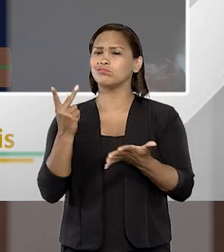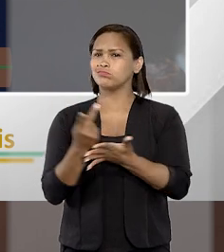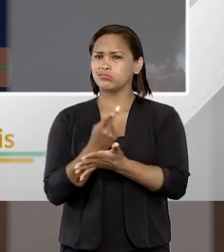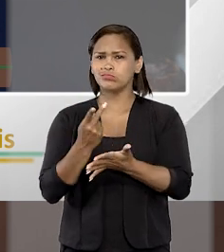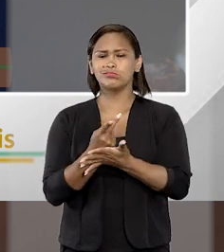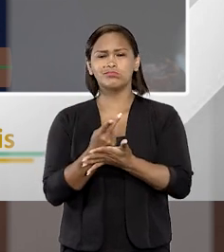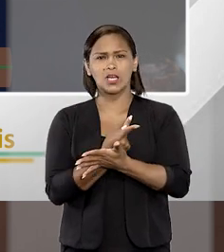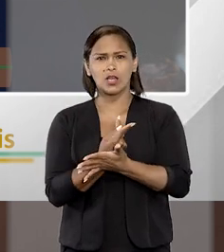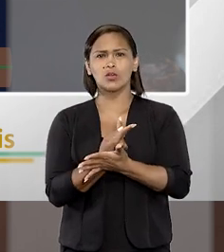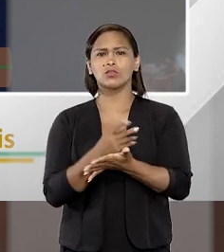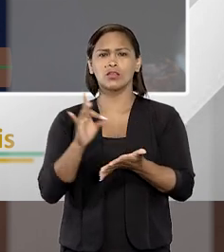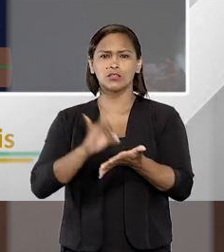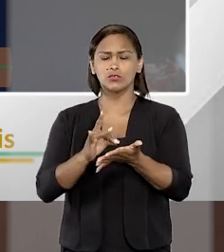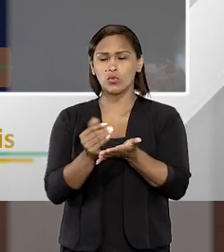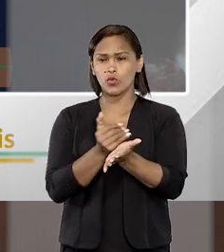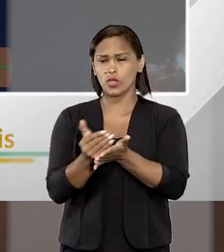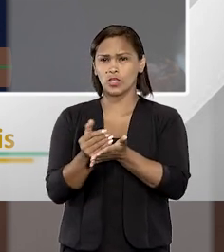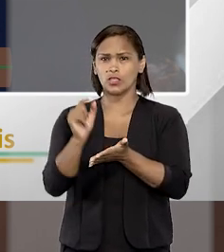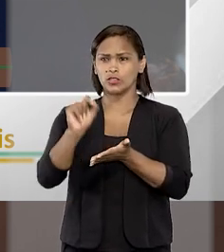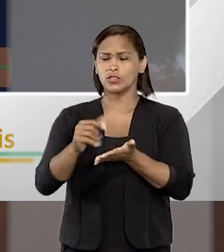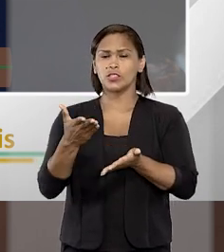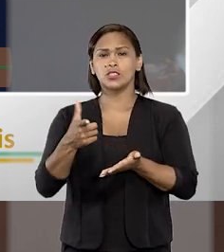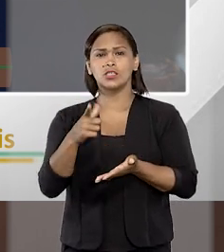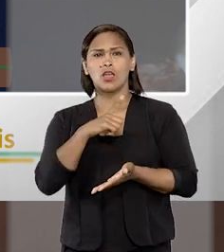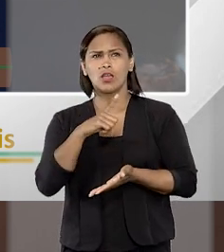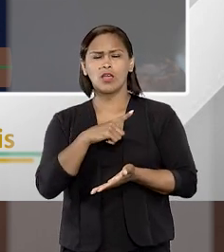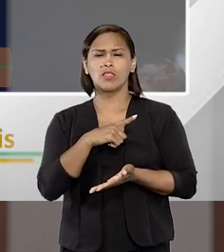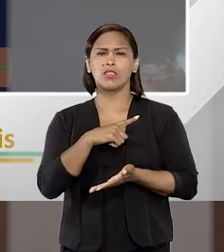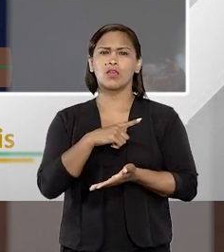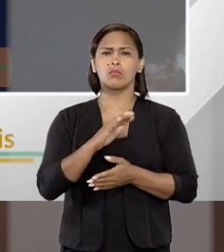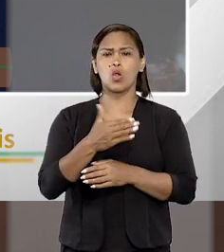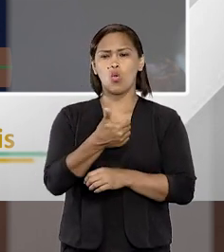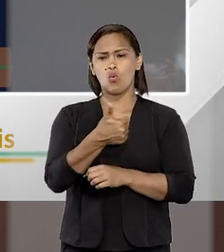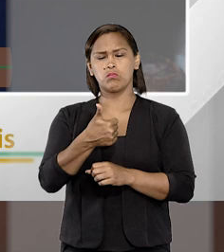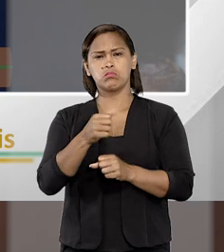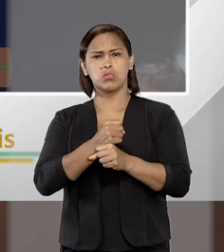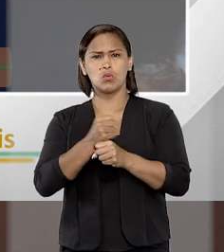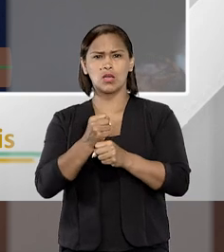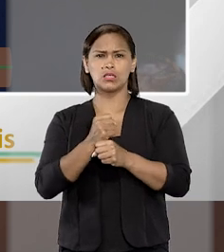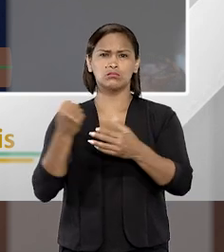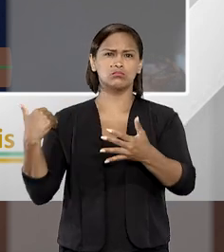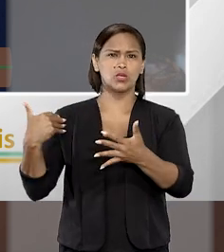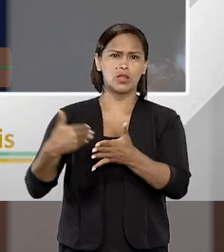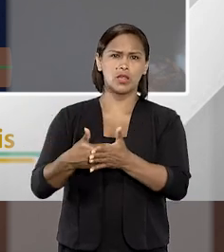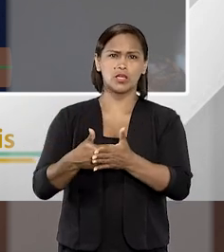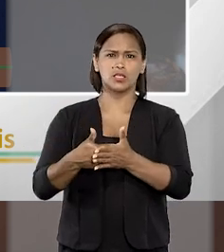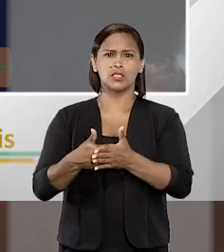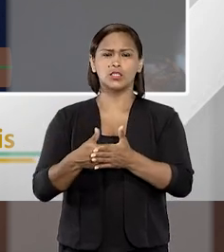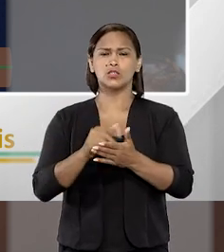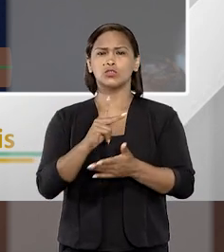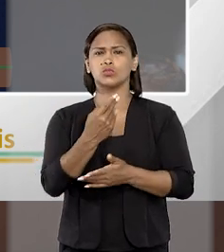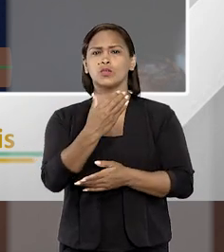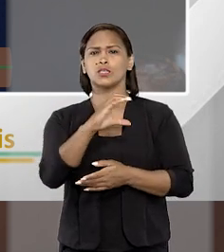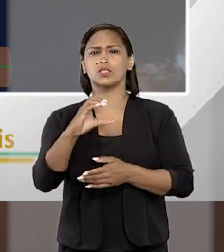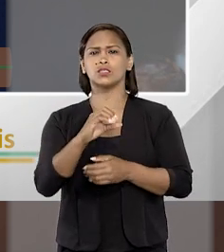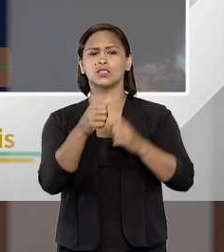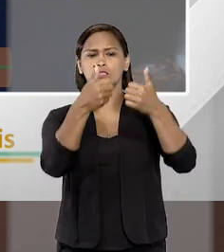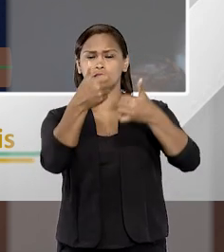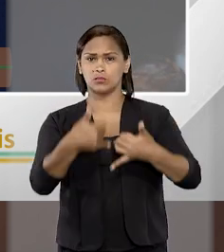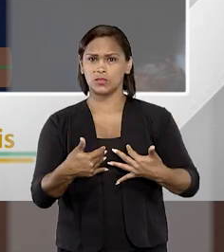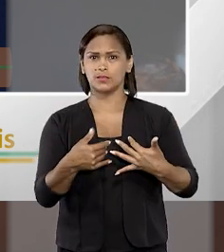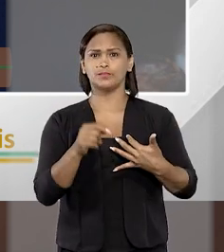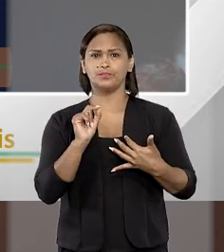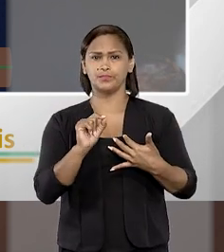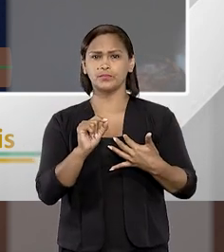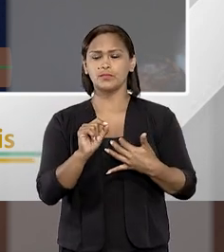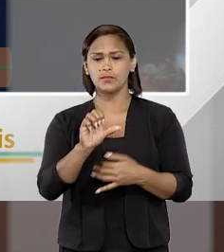frequentes como você mencionou no início já tivemos aí no espaço de um ano desde o habeas corpus pensionado